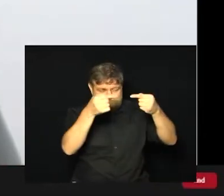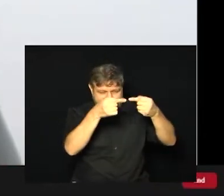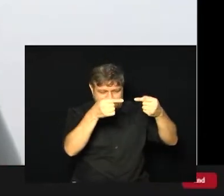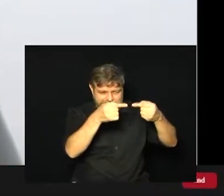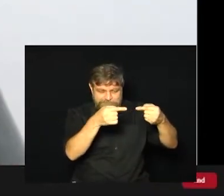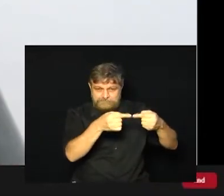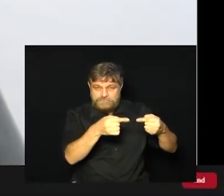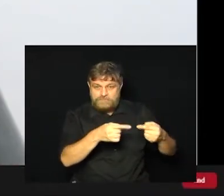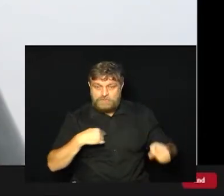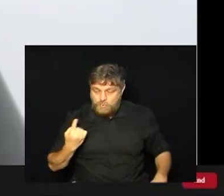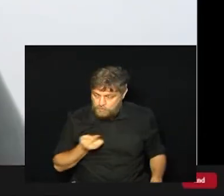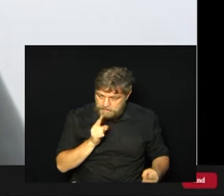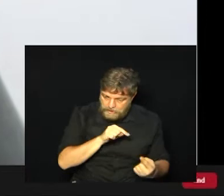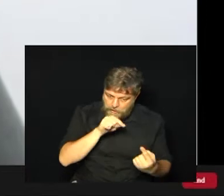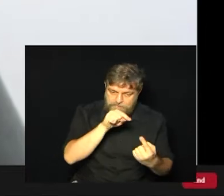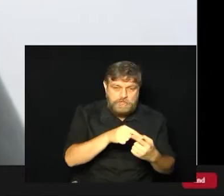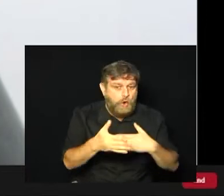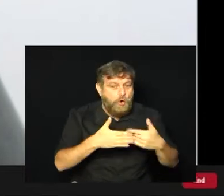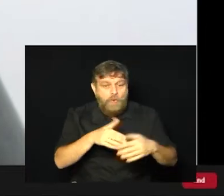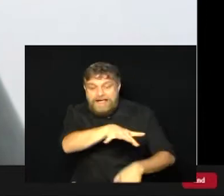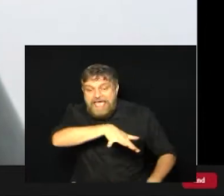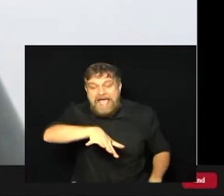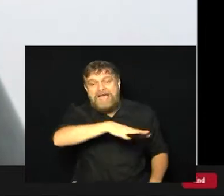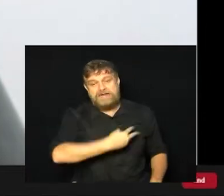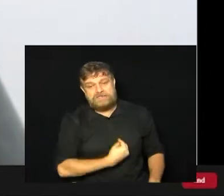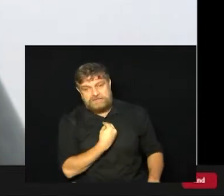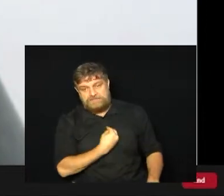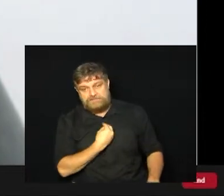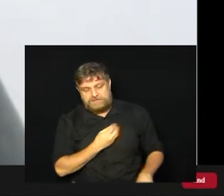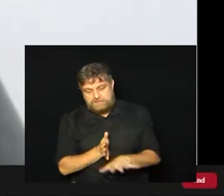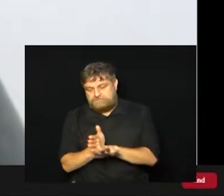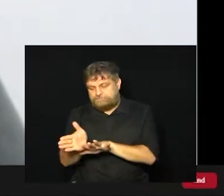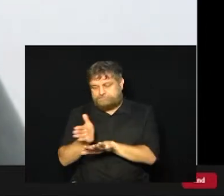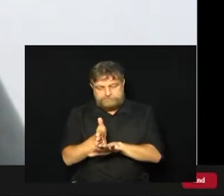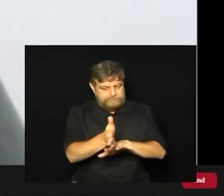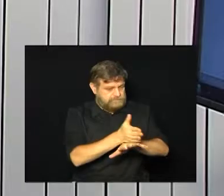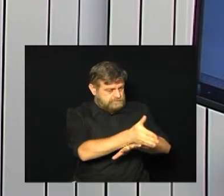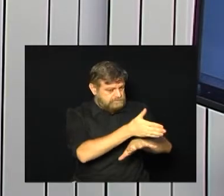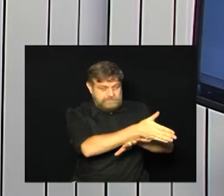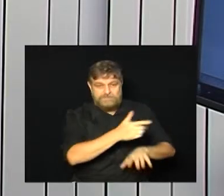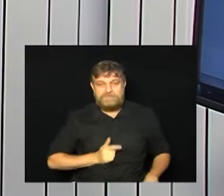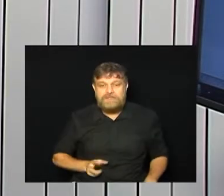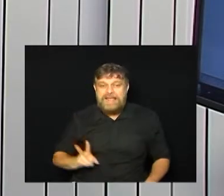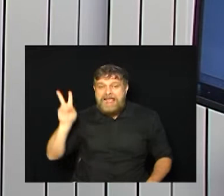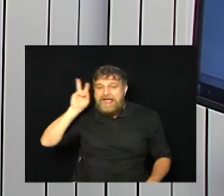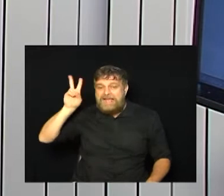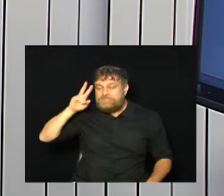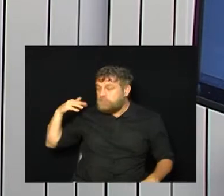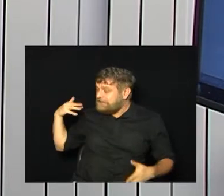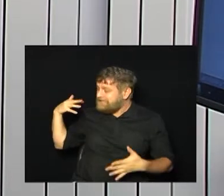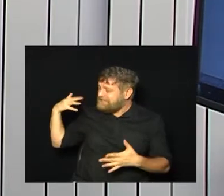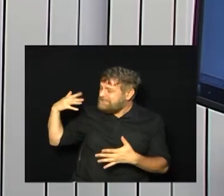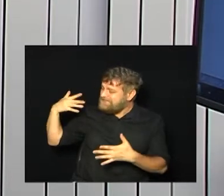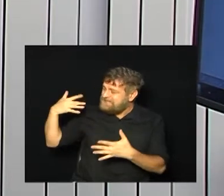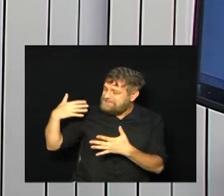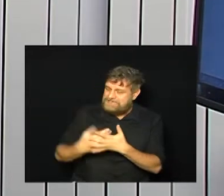aquilo que a gente quer alcançar, em qualquer uma das áreas. Agora, Rebeca, o histórico de cada um, ele